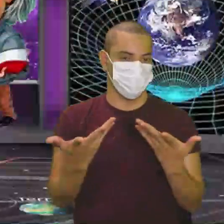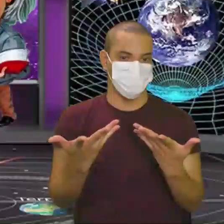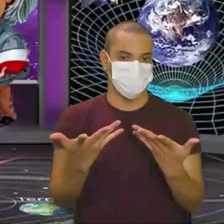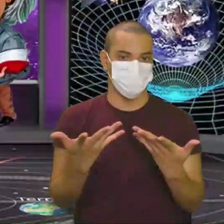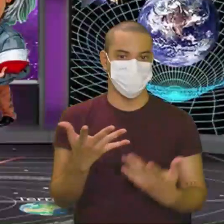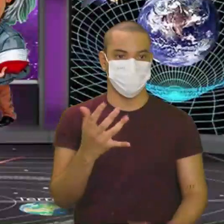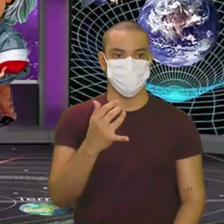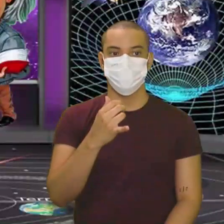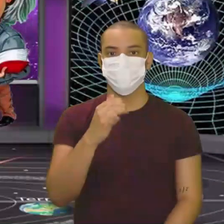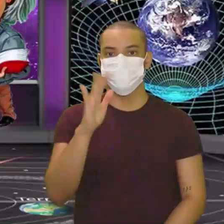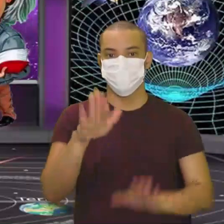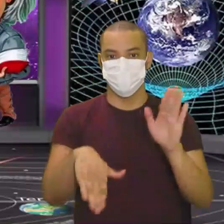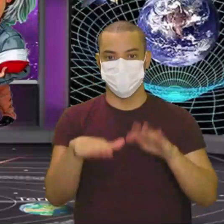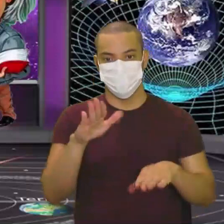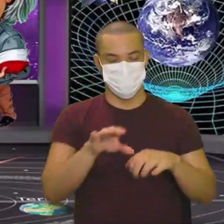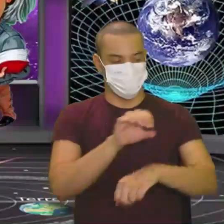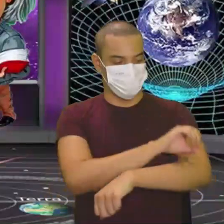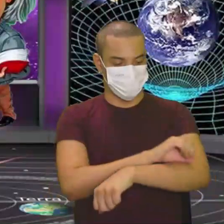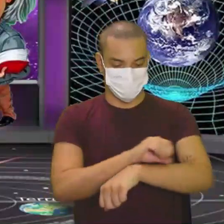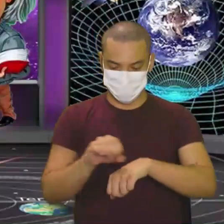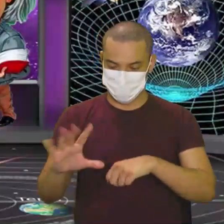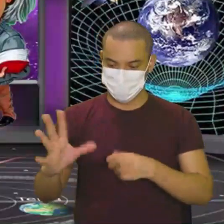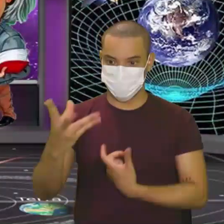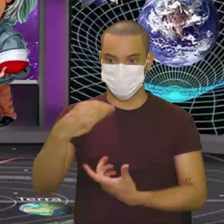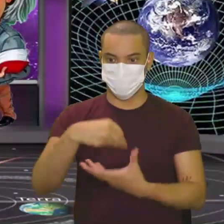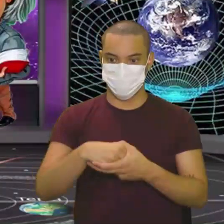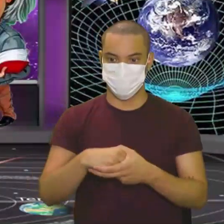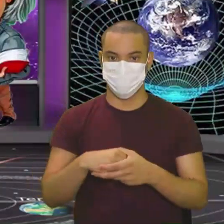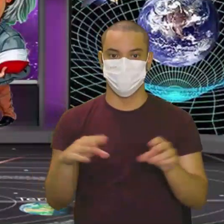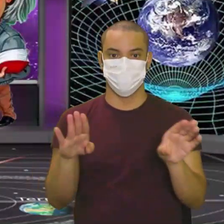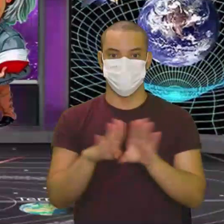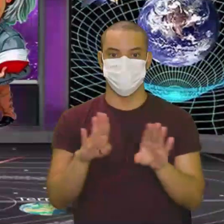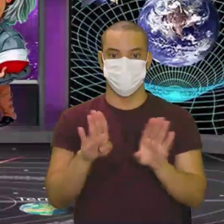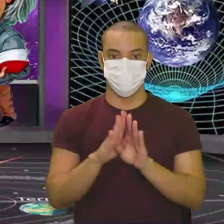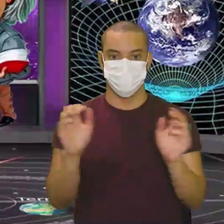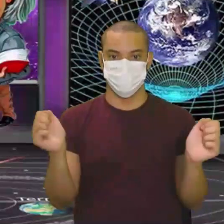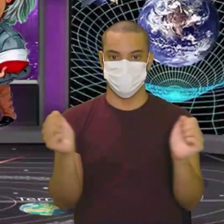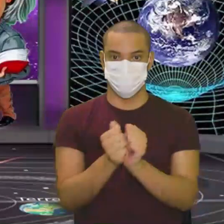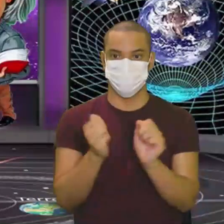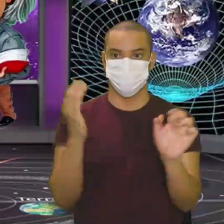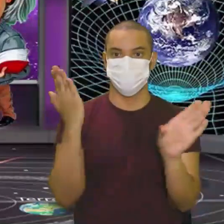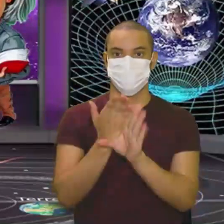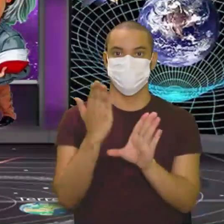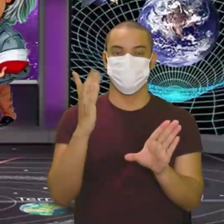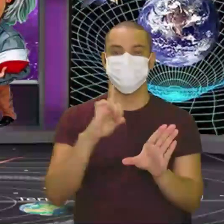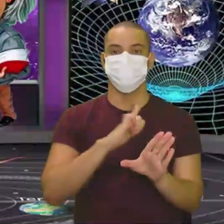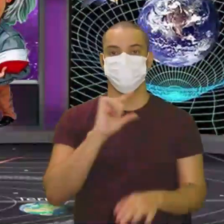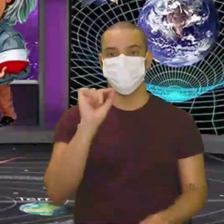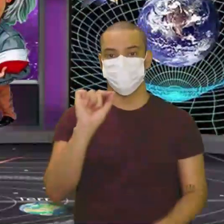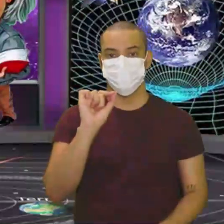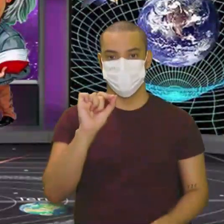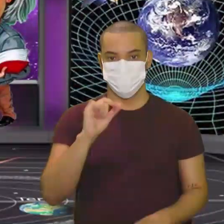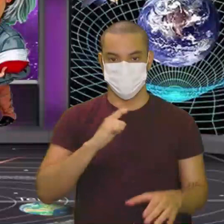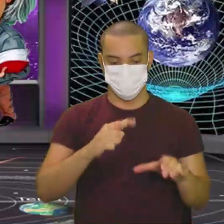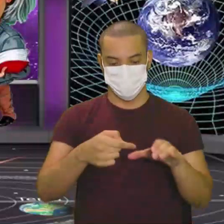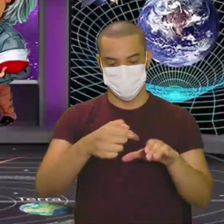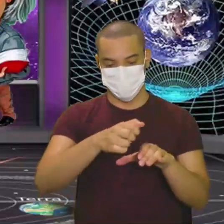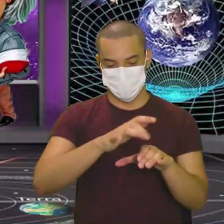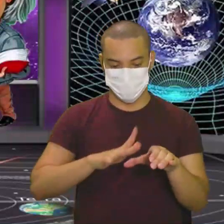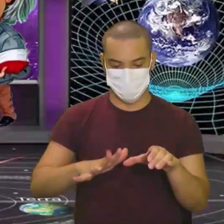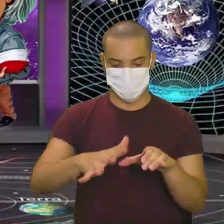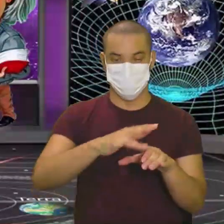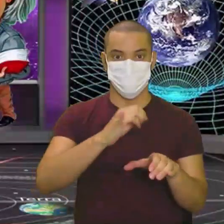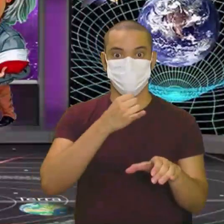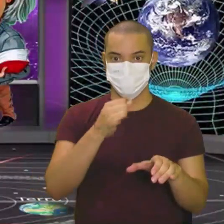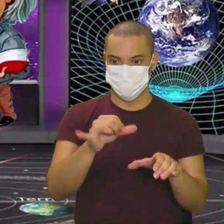através de um condutor e essa passagem de corrente através desse condutor vai gerar e ao redor um campo magnético